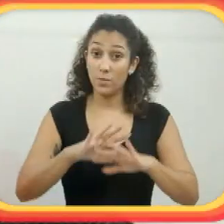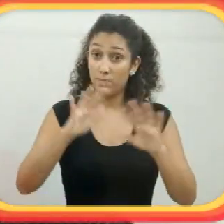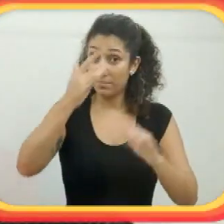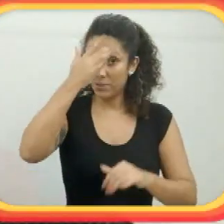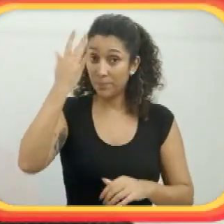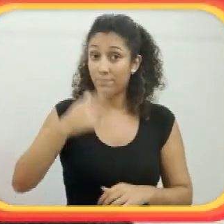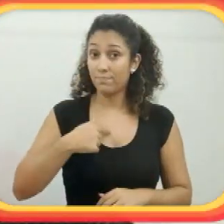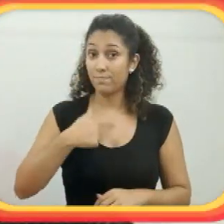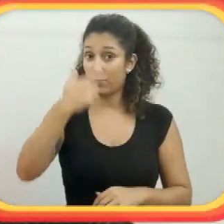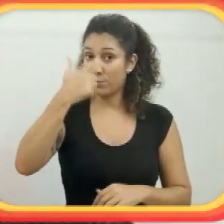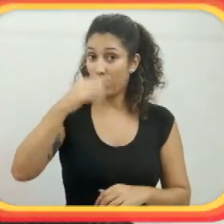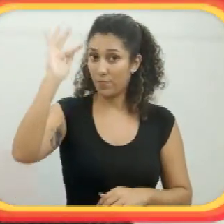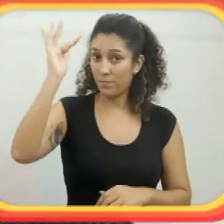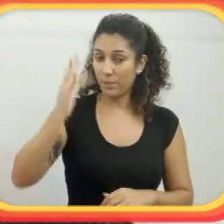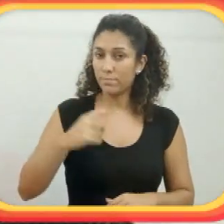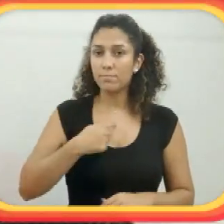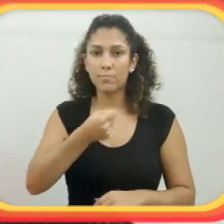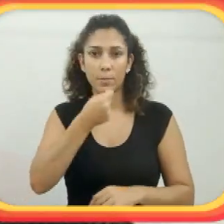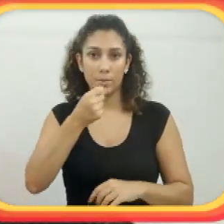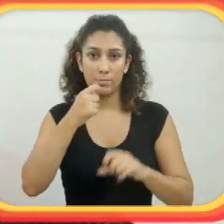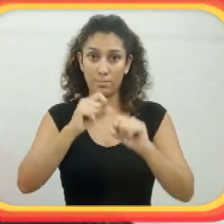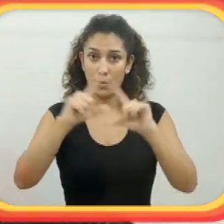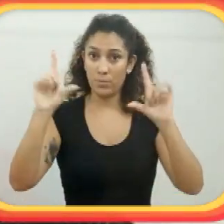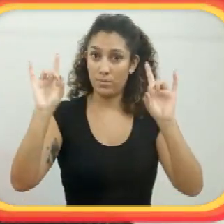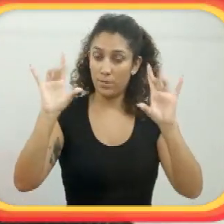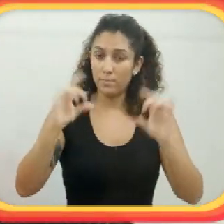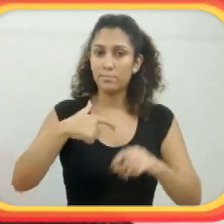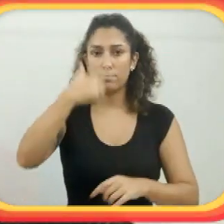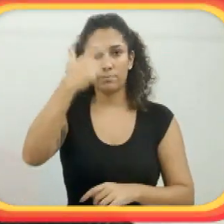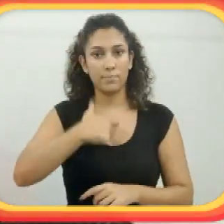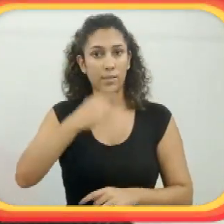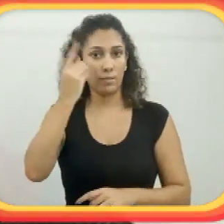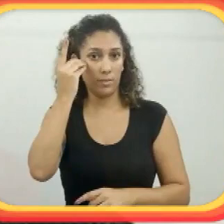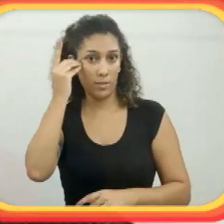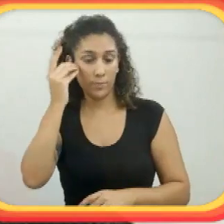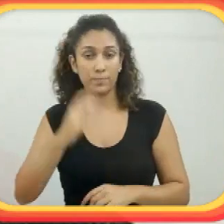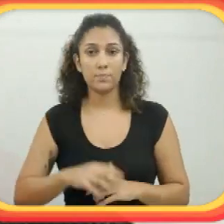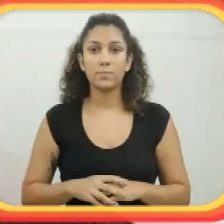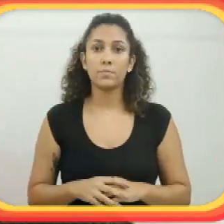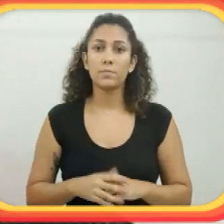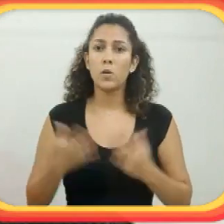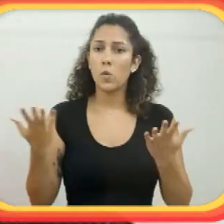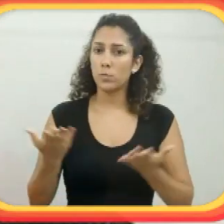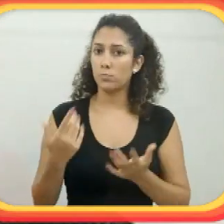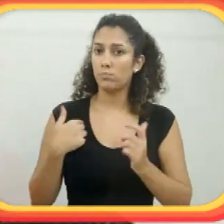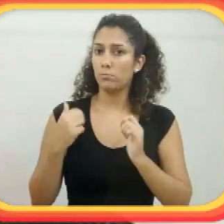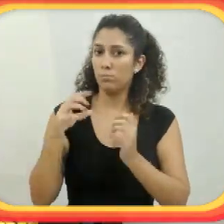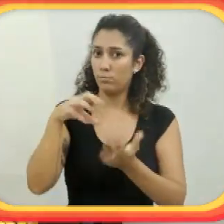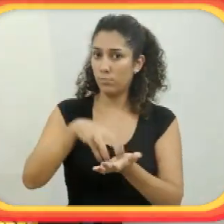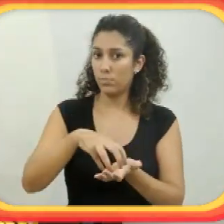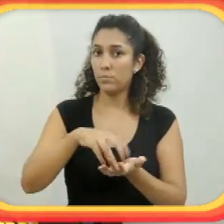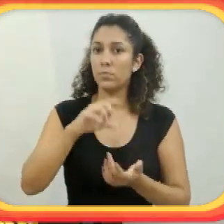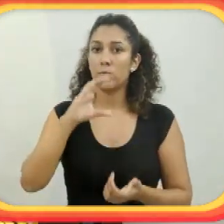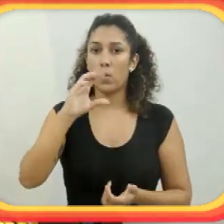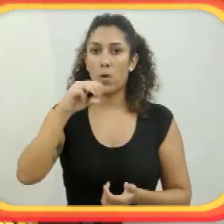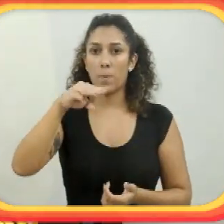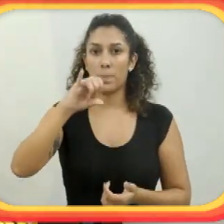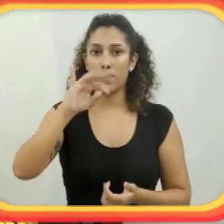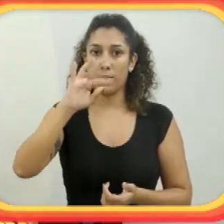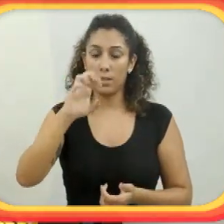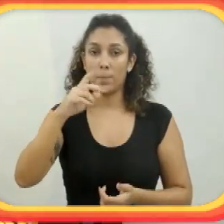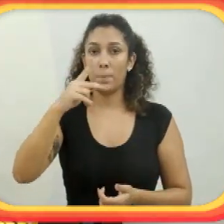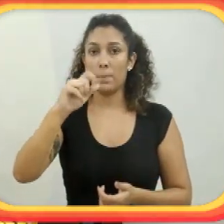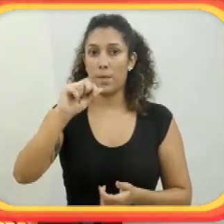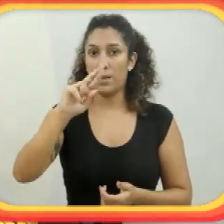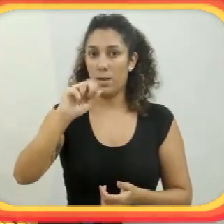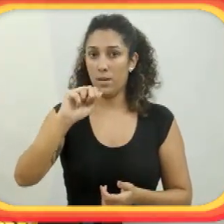Oi pessoal, sou Fernanda Honorato, repórter do programa especial e tem a síndrome de Down. E hoje estou no